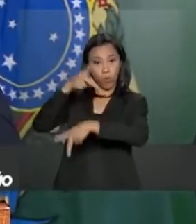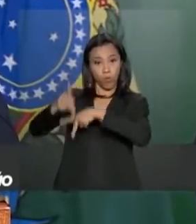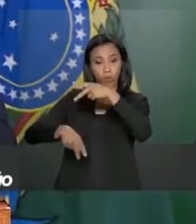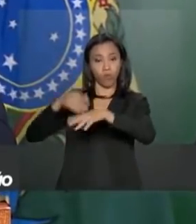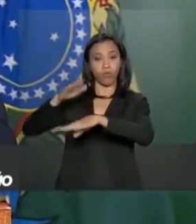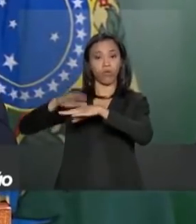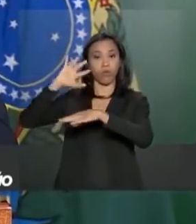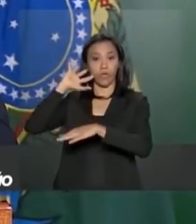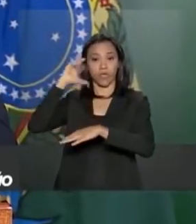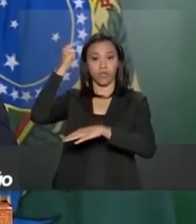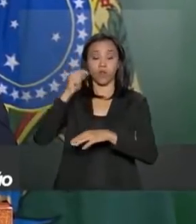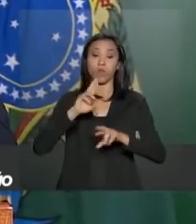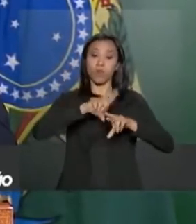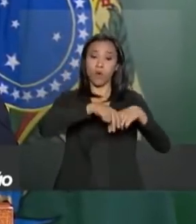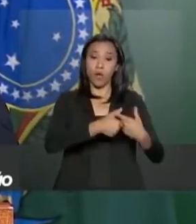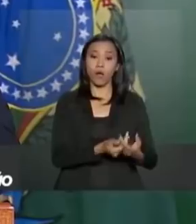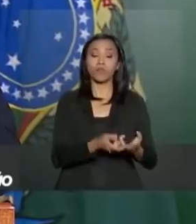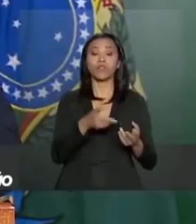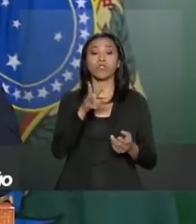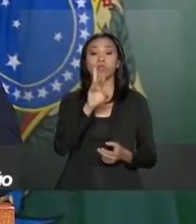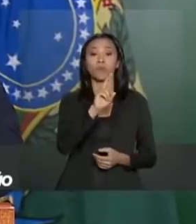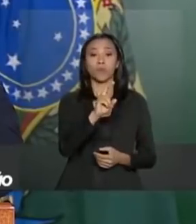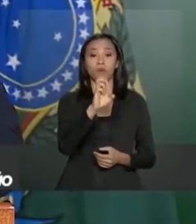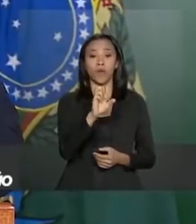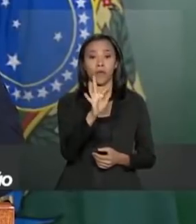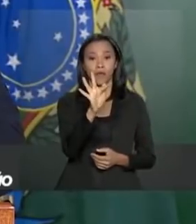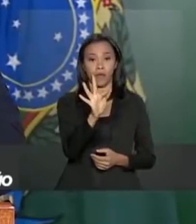ocasião do referendo de 2005